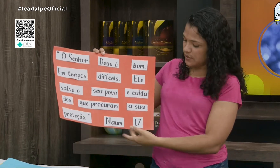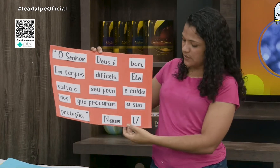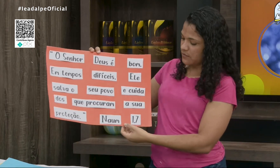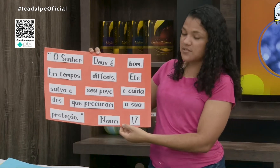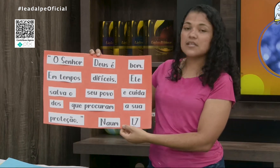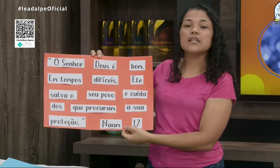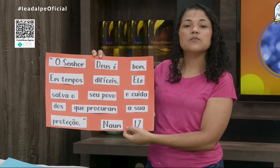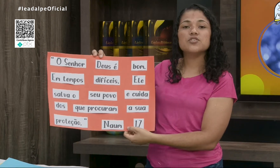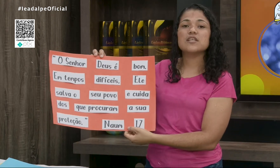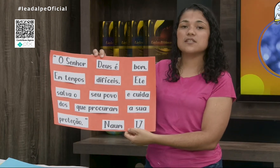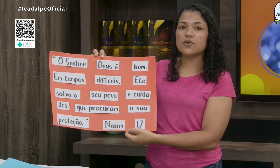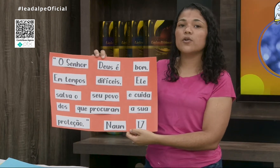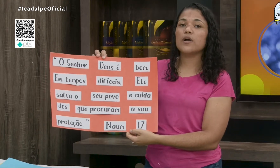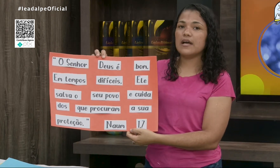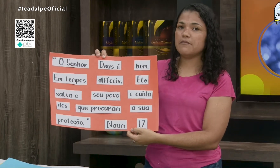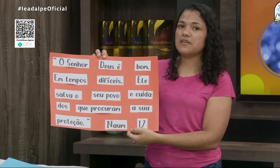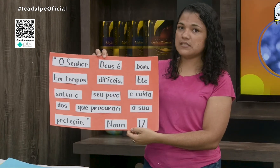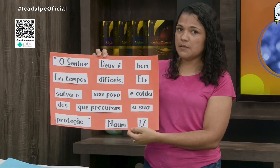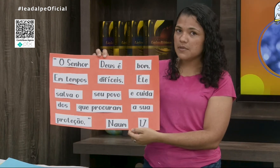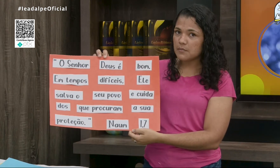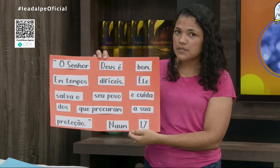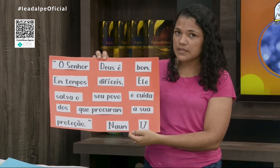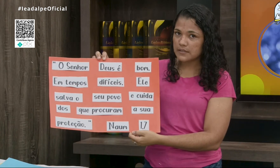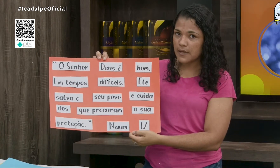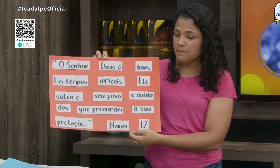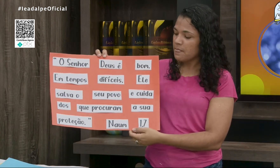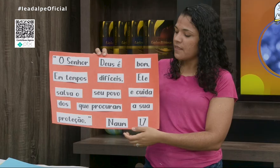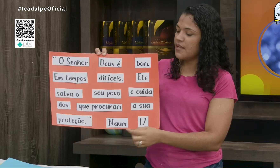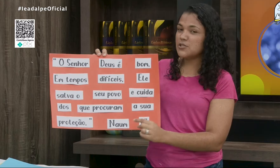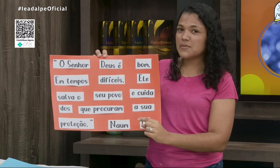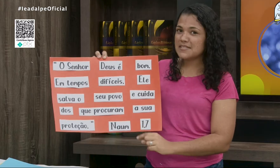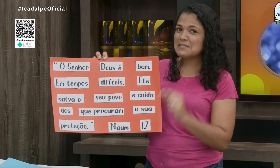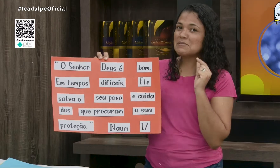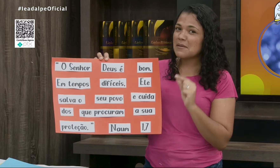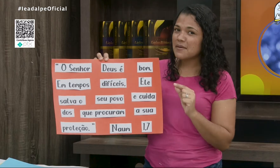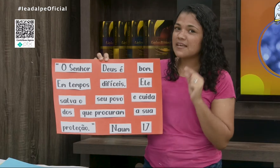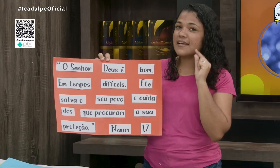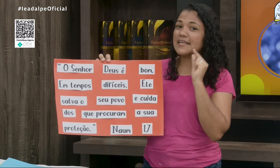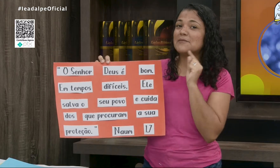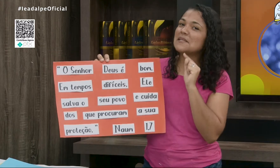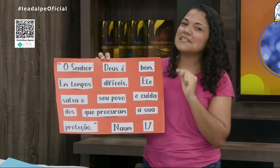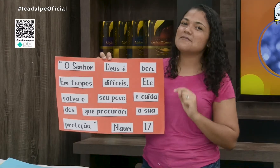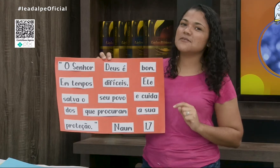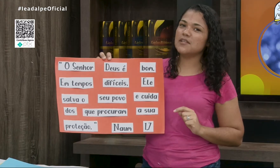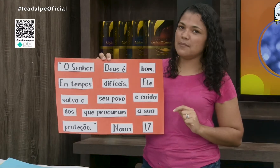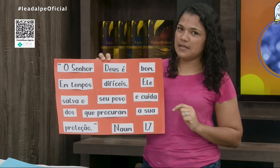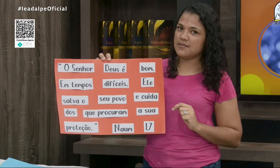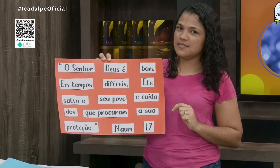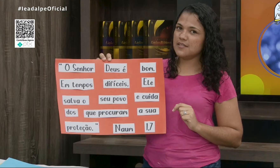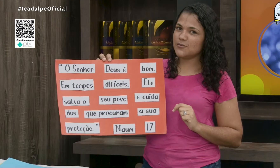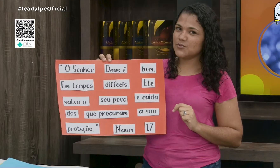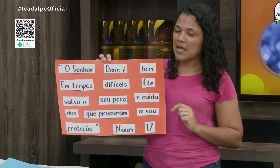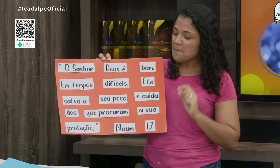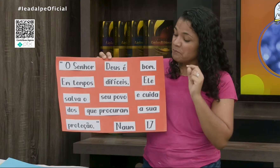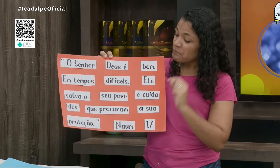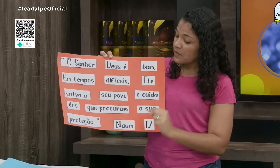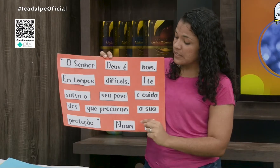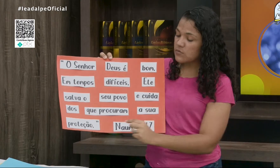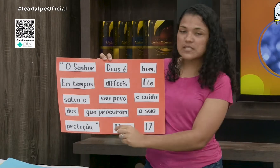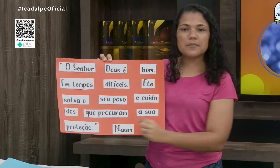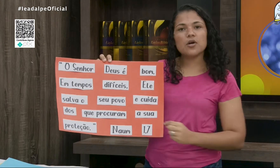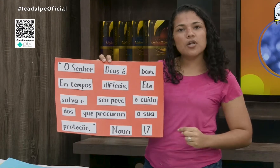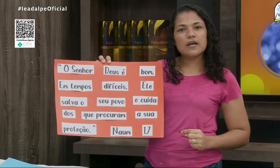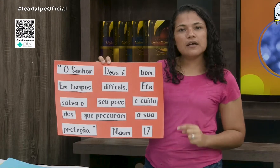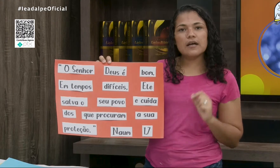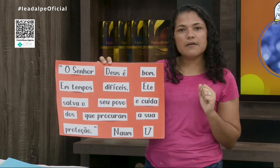muito importante que você não esqueça de colocar referência bíblica, tá? Eles precisam saber que aquilo ali está vindo da palavra de Deus, tá?